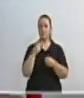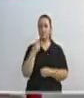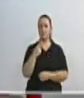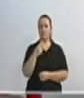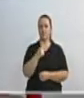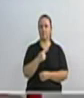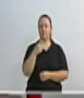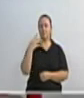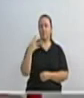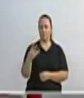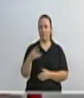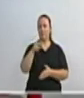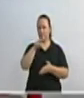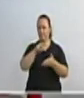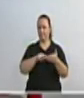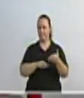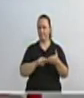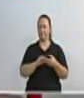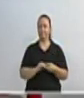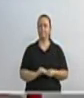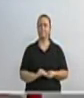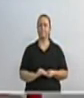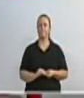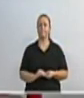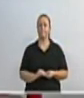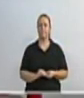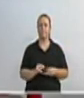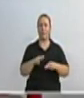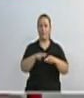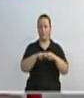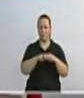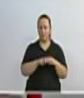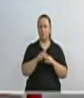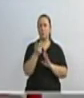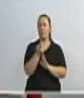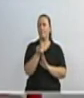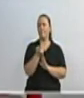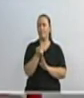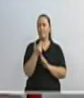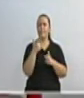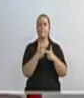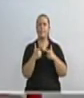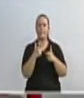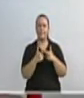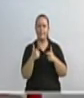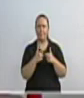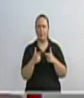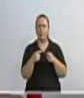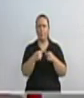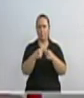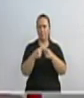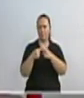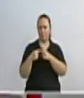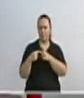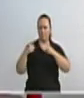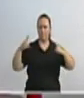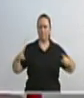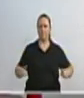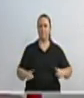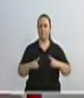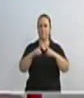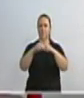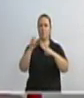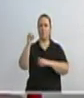ler. Em razão do pequeno impacto ambiental, o licenciamento ambiental de torre ou poste